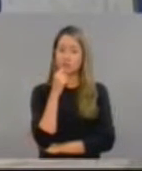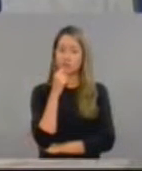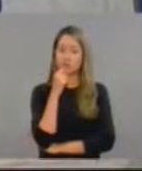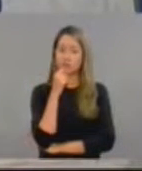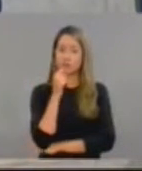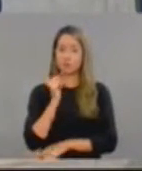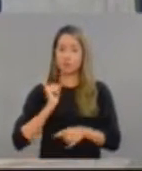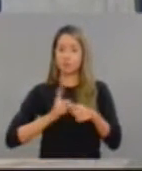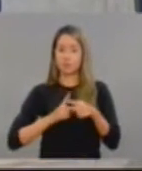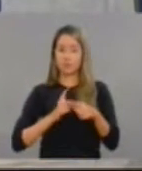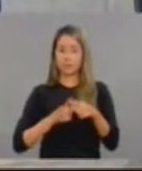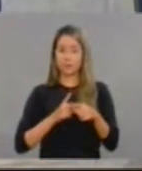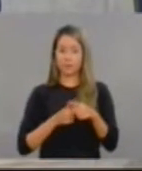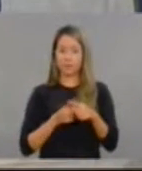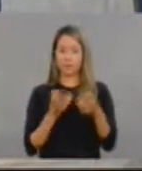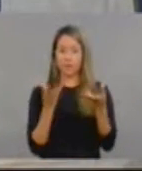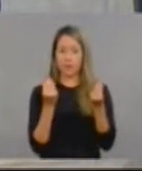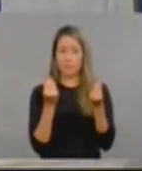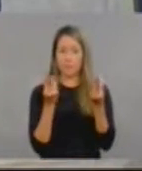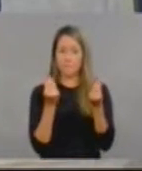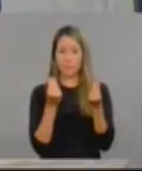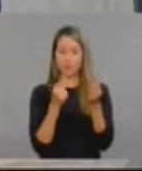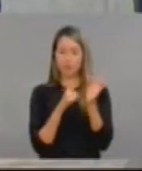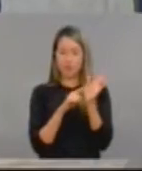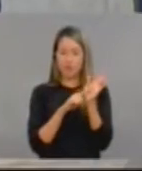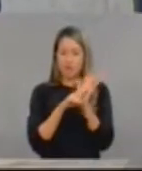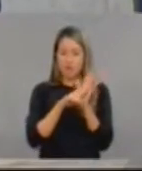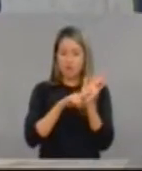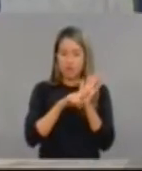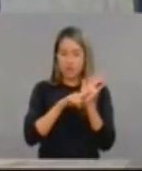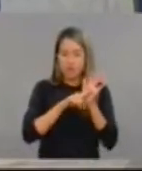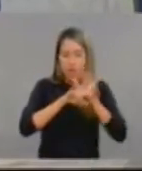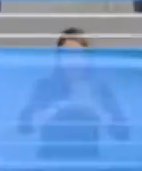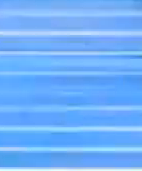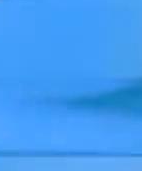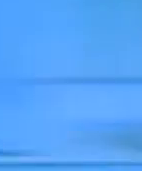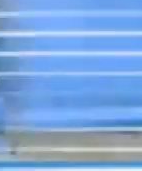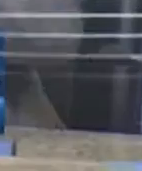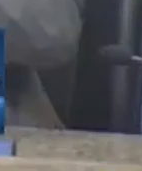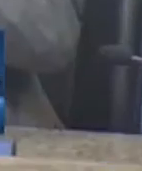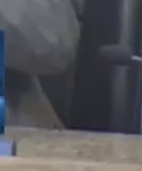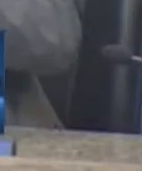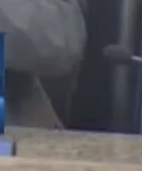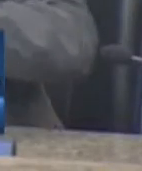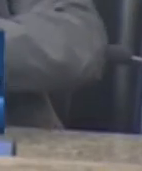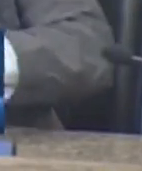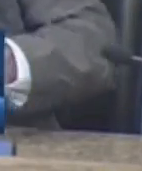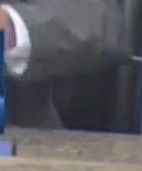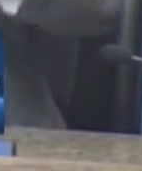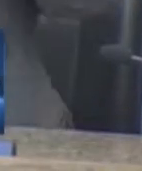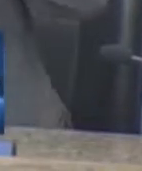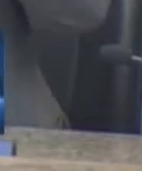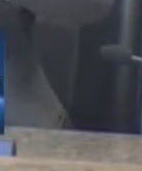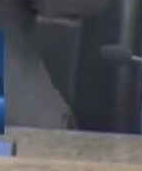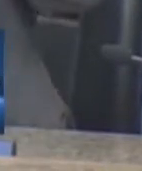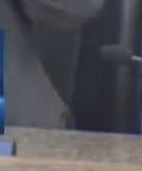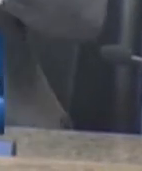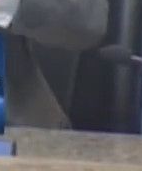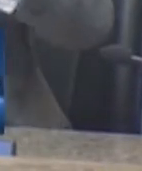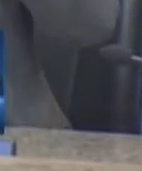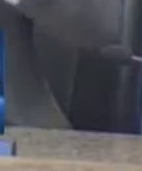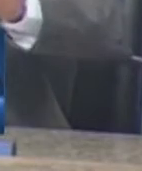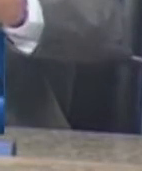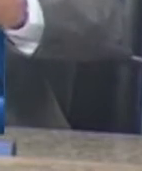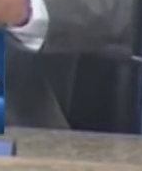são Dados restritos são dados de difícil acesso nós temos nos preocupar de como nós